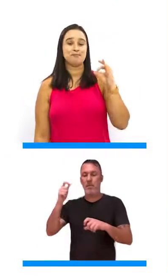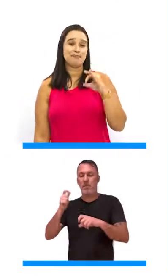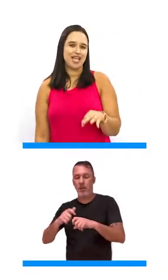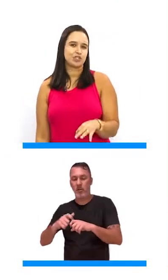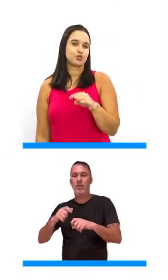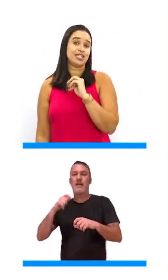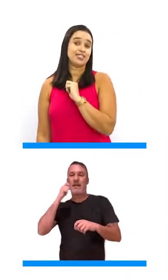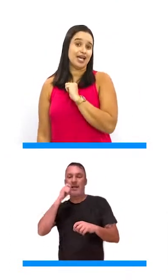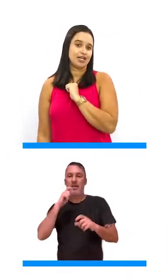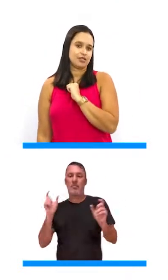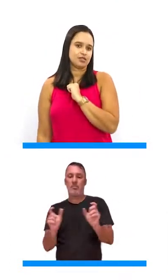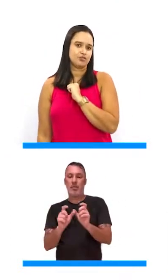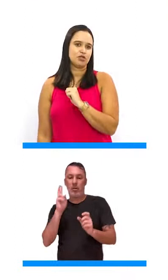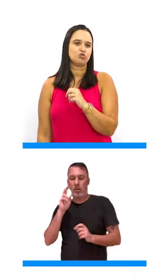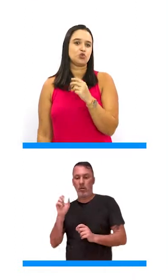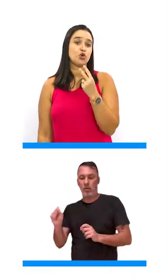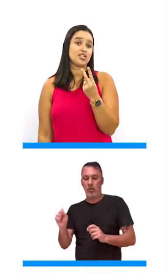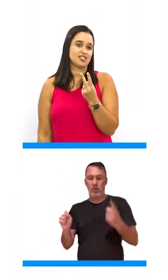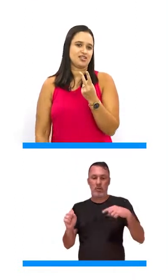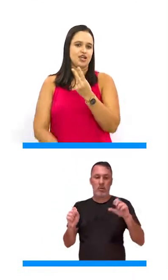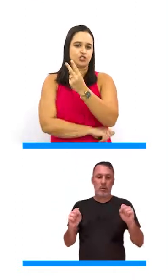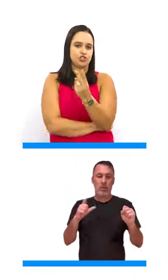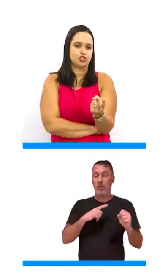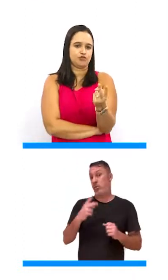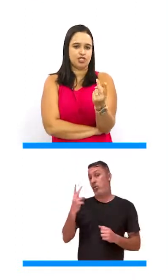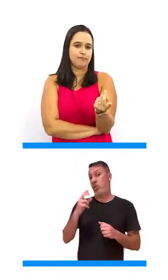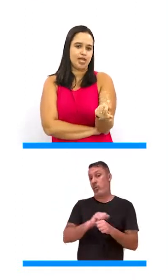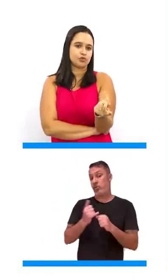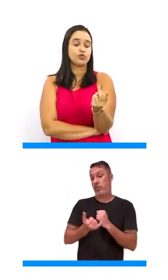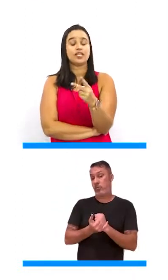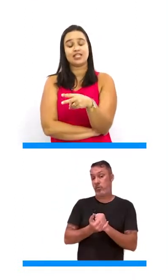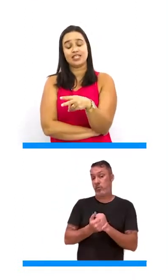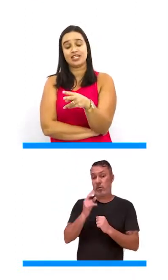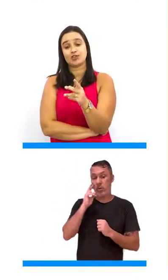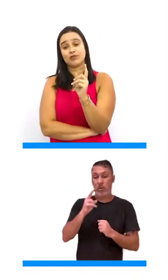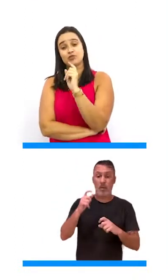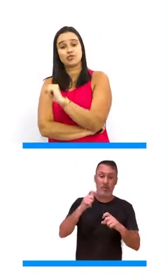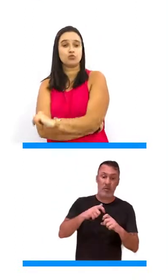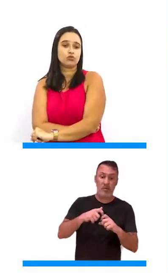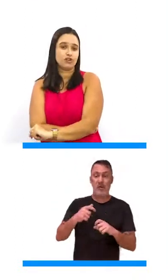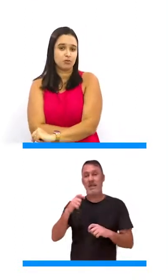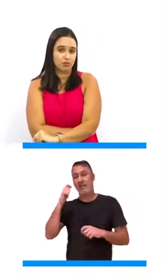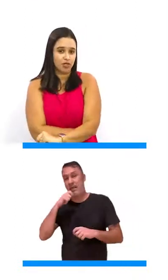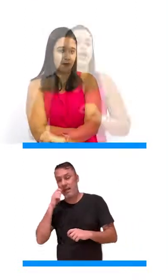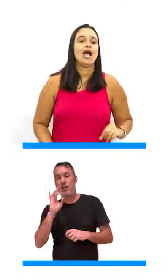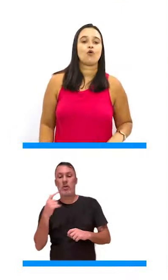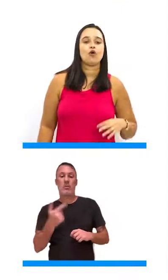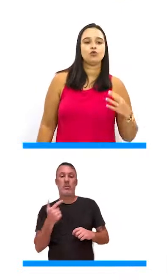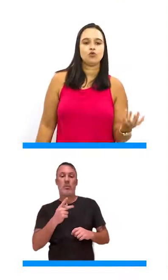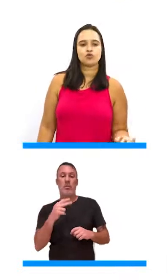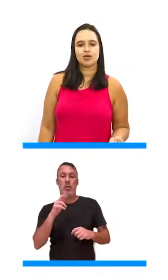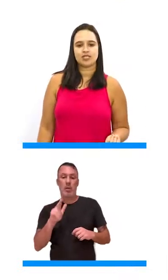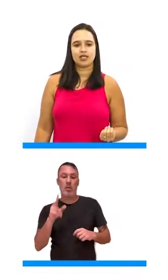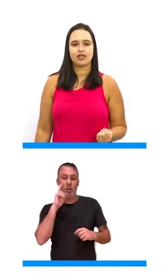clínicas médico-dentárias. Eu tenho 2 adjetivos, que é médico e que é dentário, e somente o segundo vai para o plural.